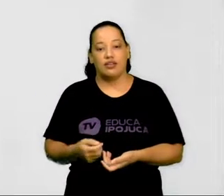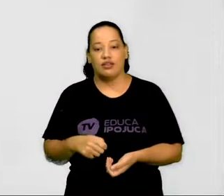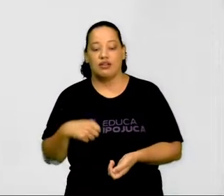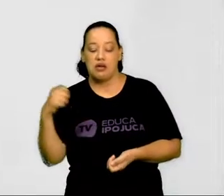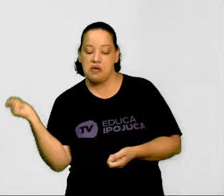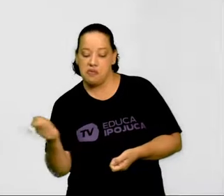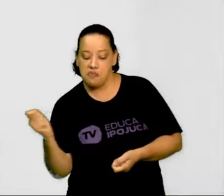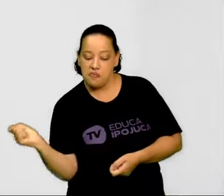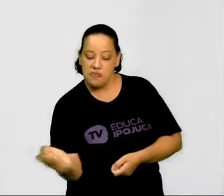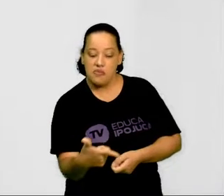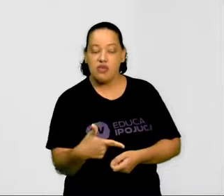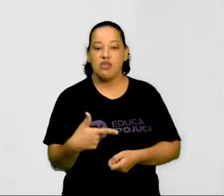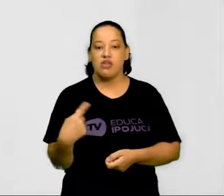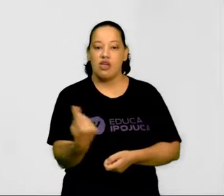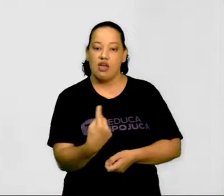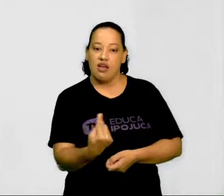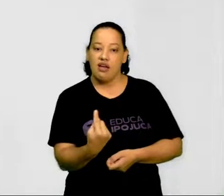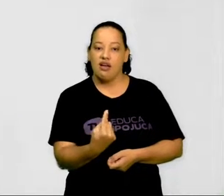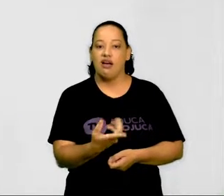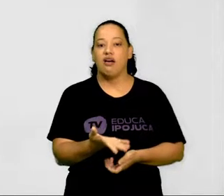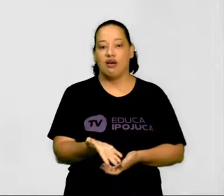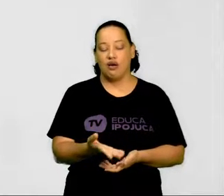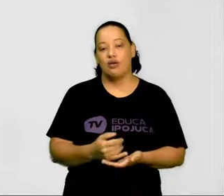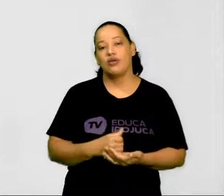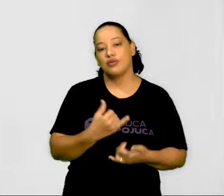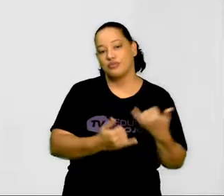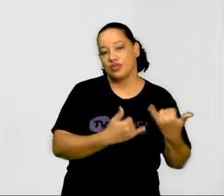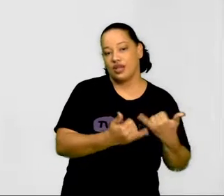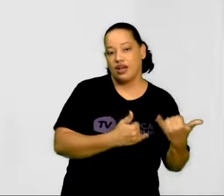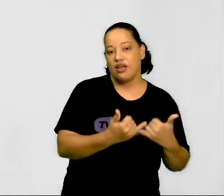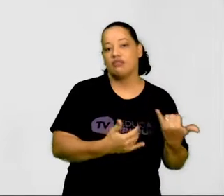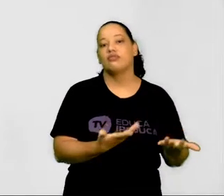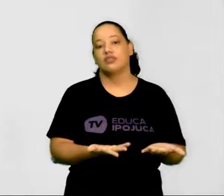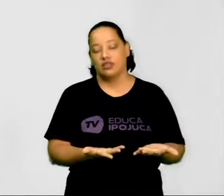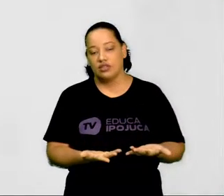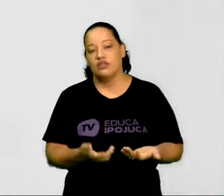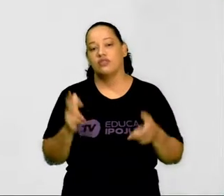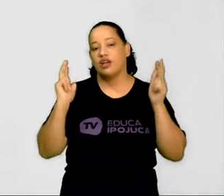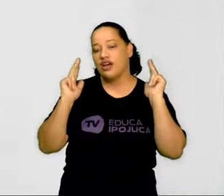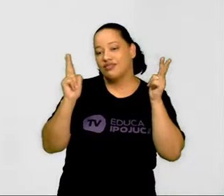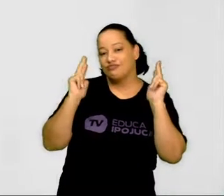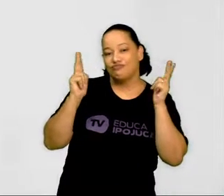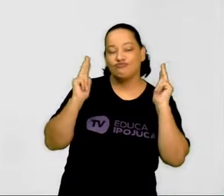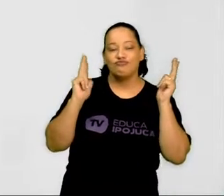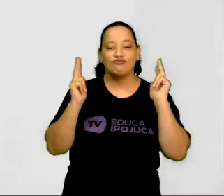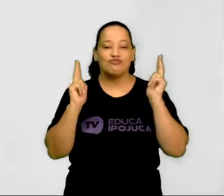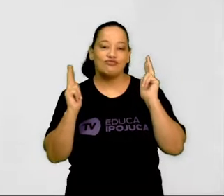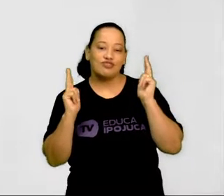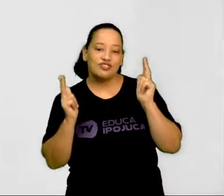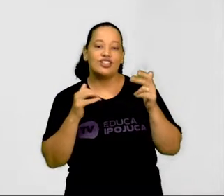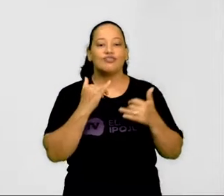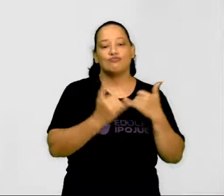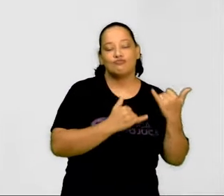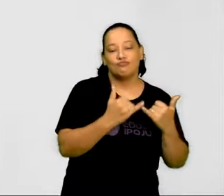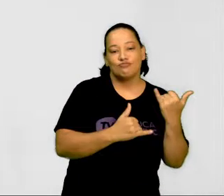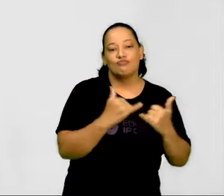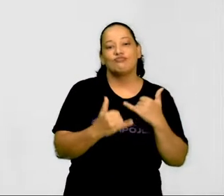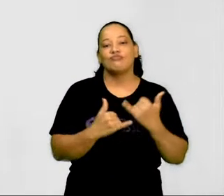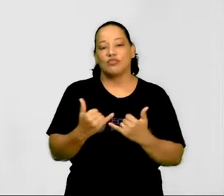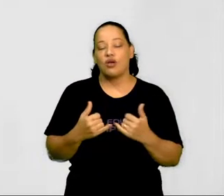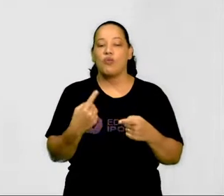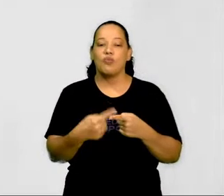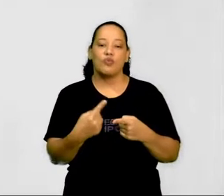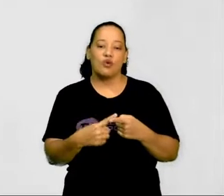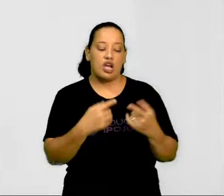são jogos está vez a gente via jogo ou brincadeira você tá se divertindo e tá jogando porque o